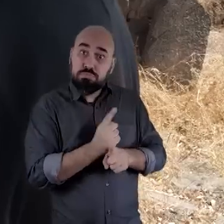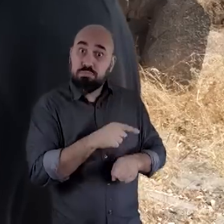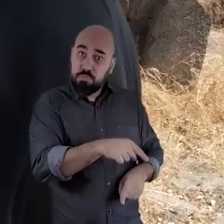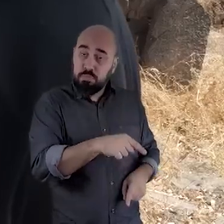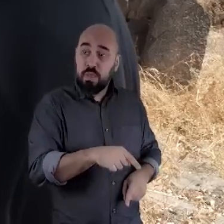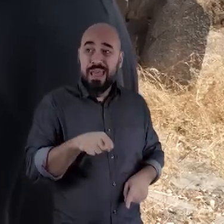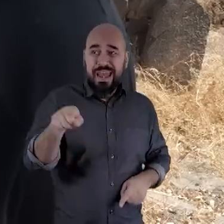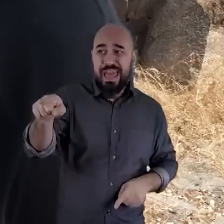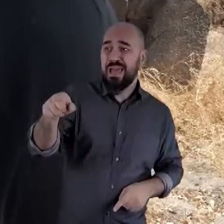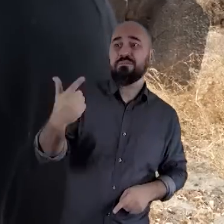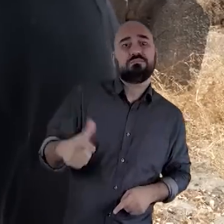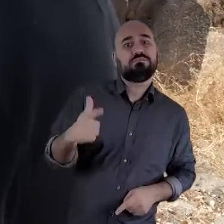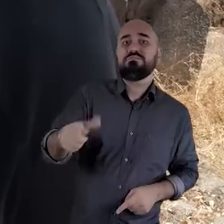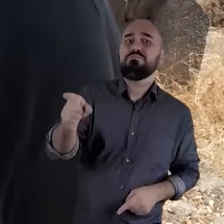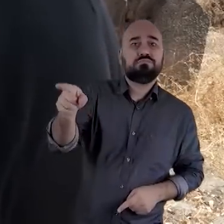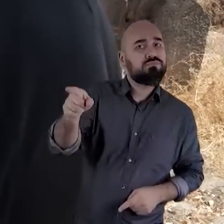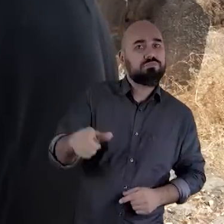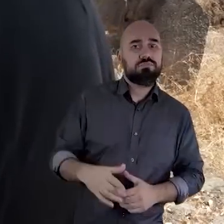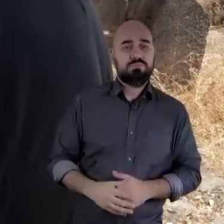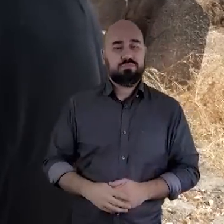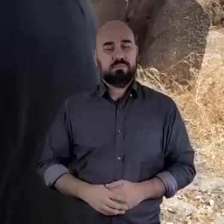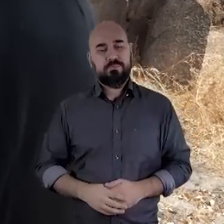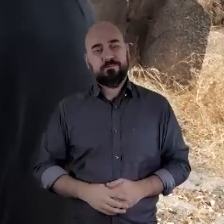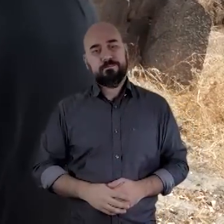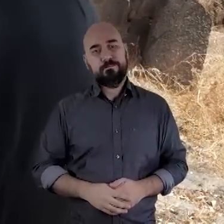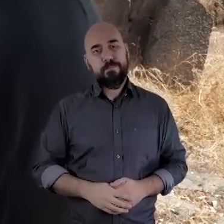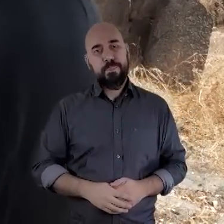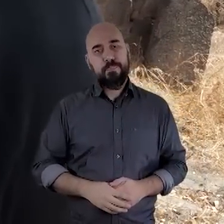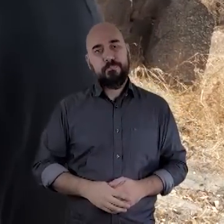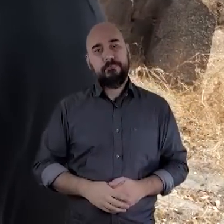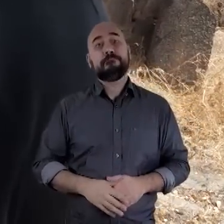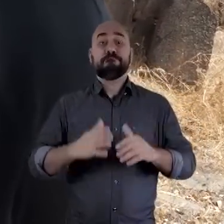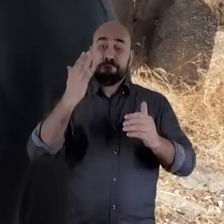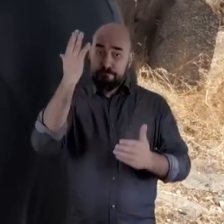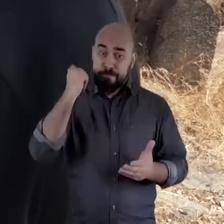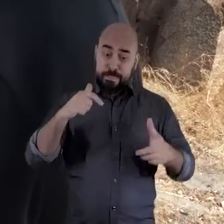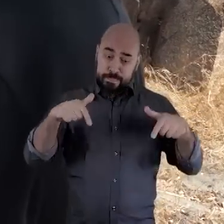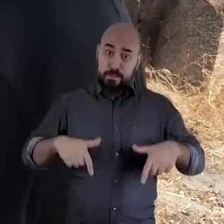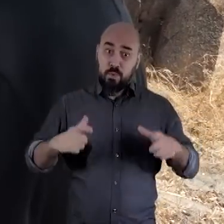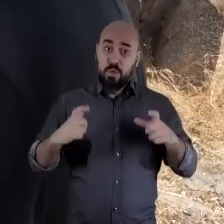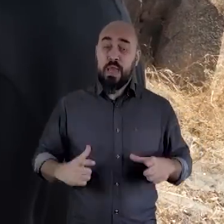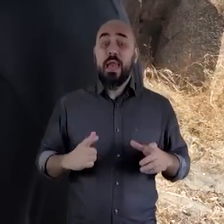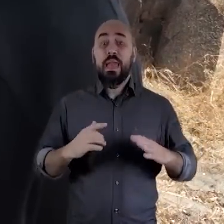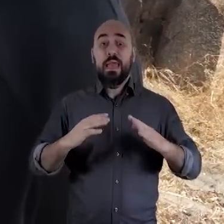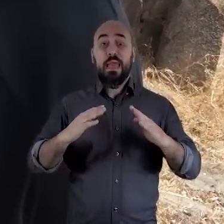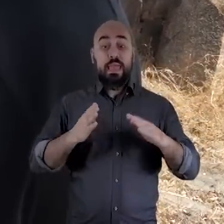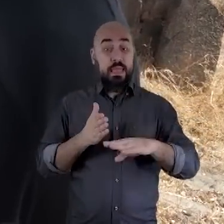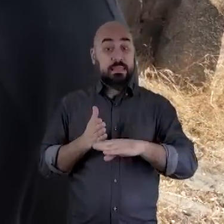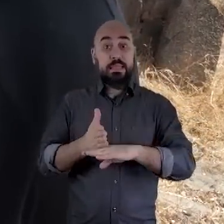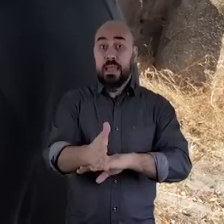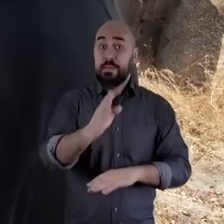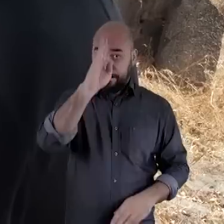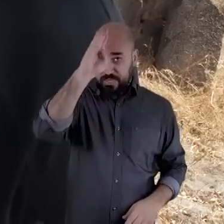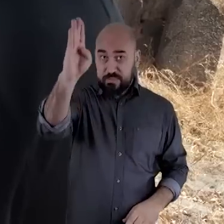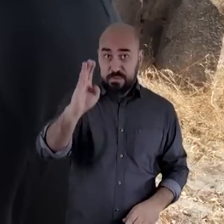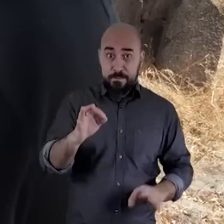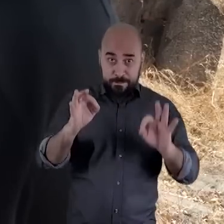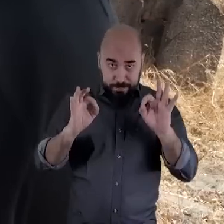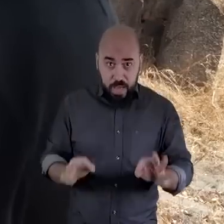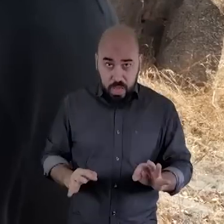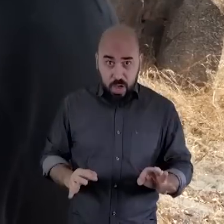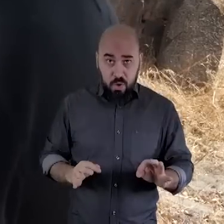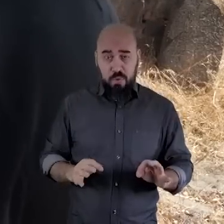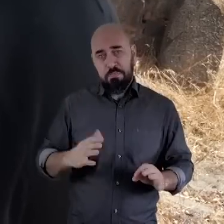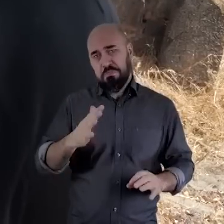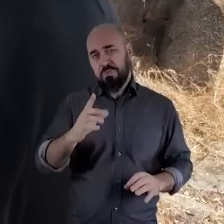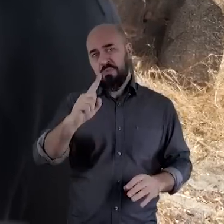Agora, professor, eu sei que aqui nós estamos na entrada principal da cidade de Betsaida no período do ferro. Estou falando ali por volta de